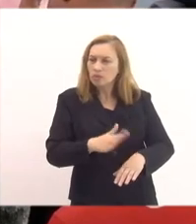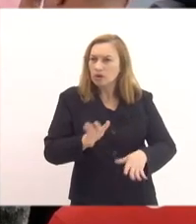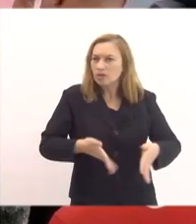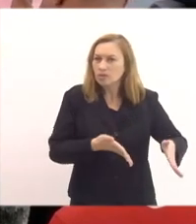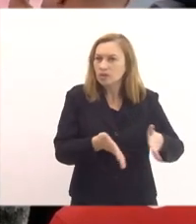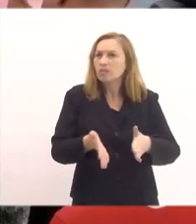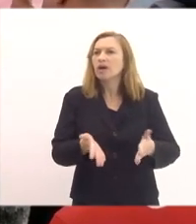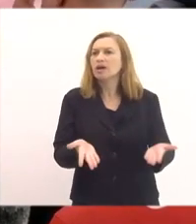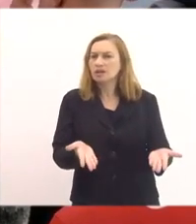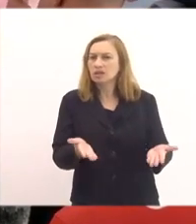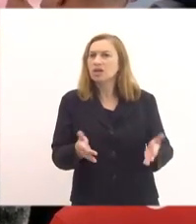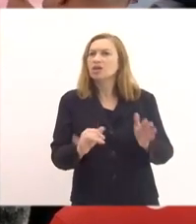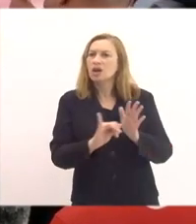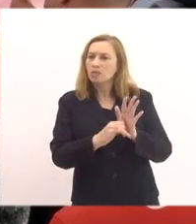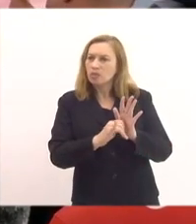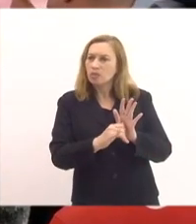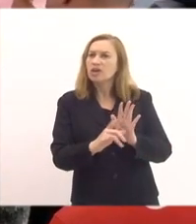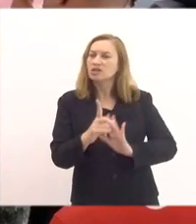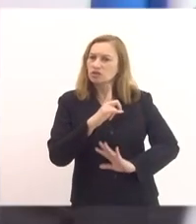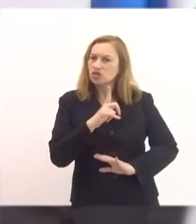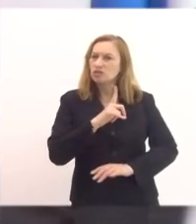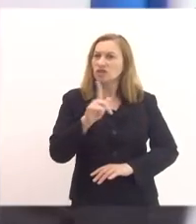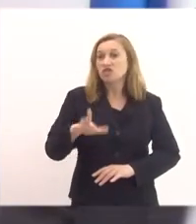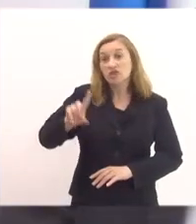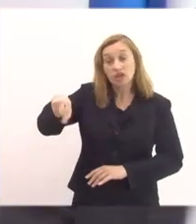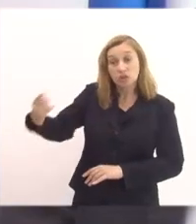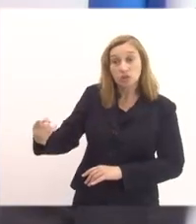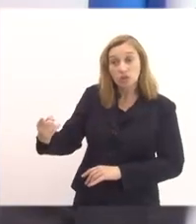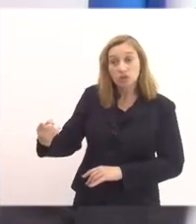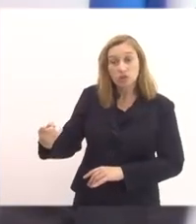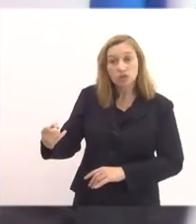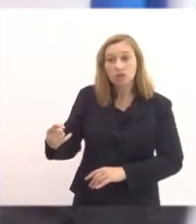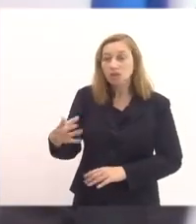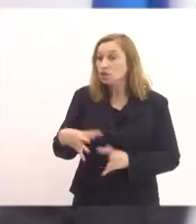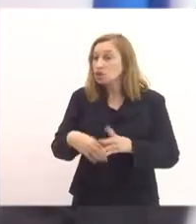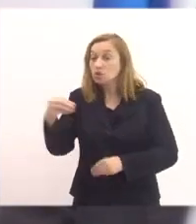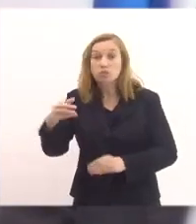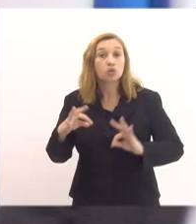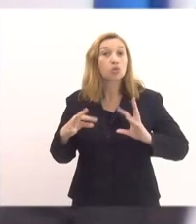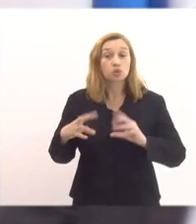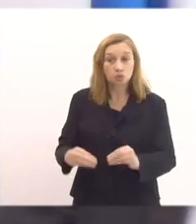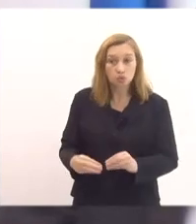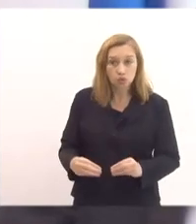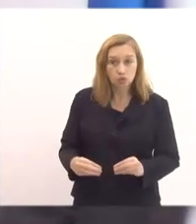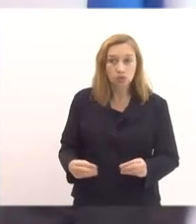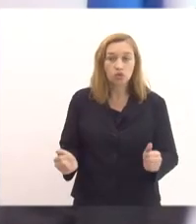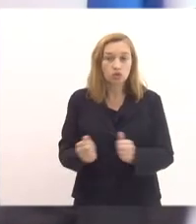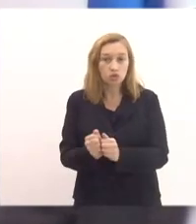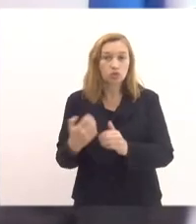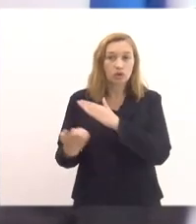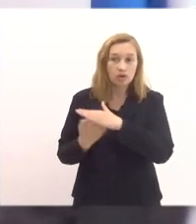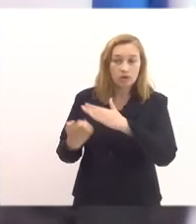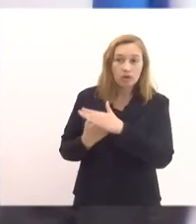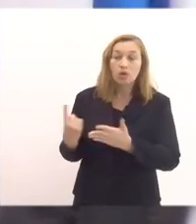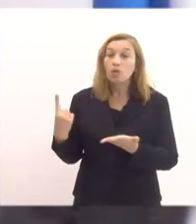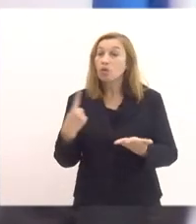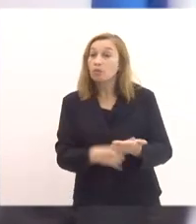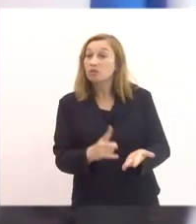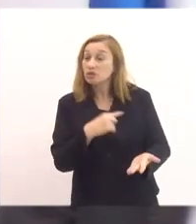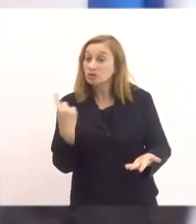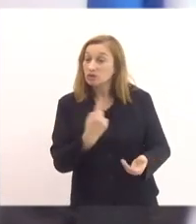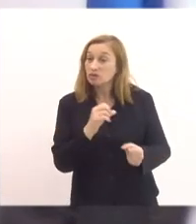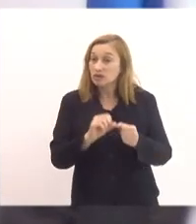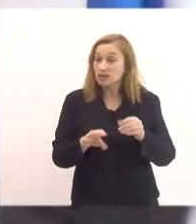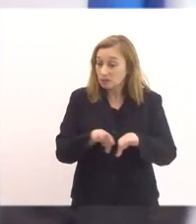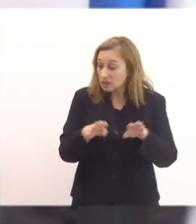Porque tiveram algumas publicações, diferente Sim. do outro, que a listagem simplesmente sumiu junto com a FUNCEFET. Beleza. O compromisso do que a gente vai fazer nessa